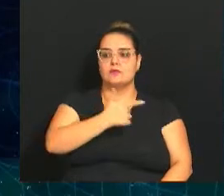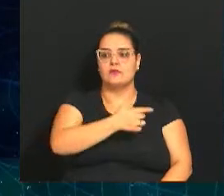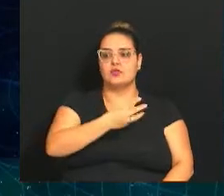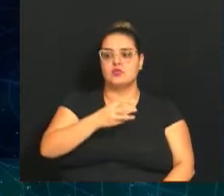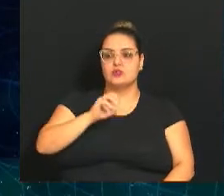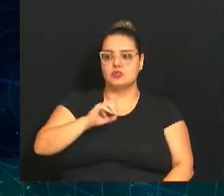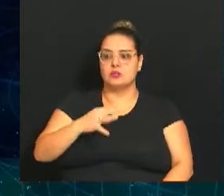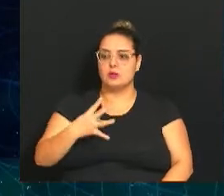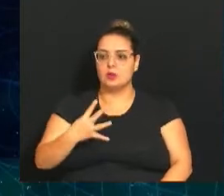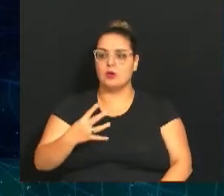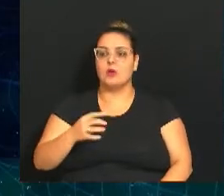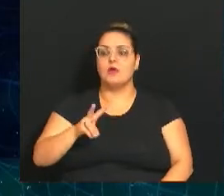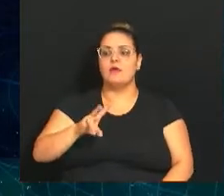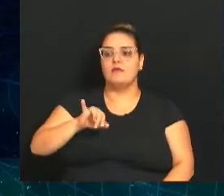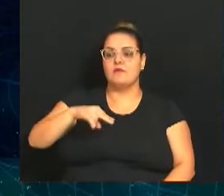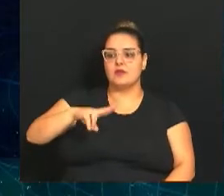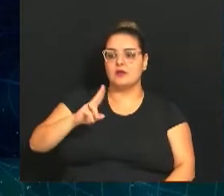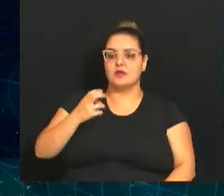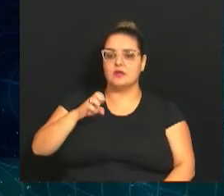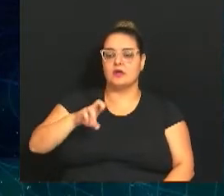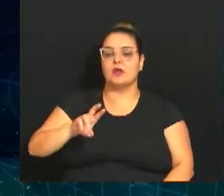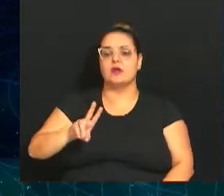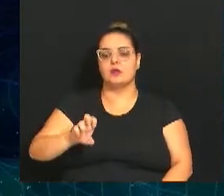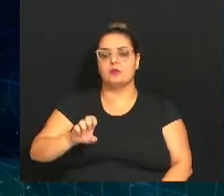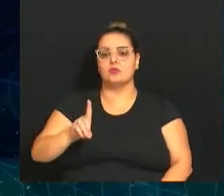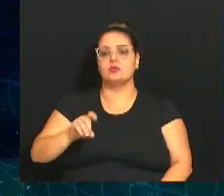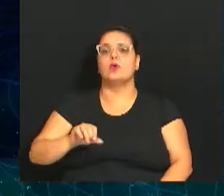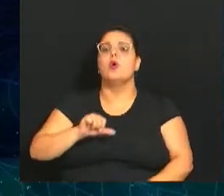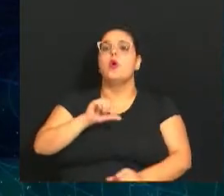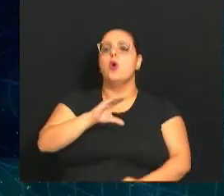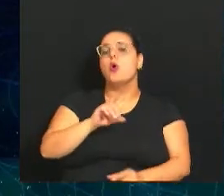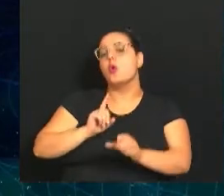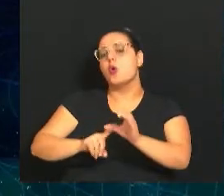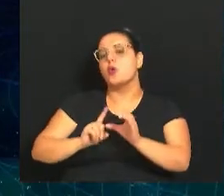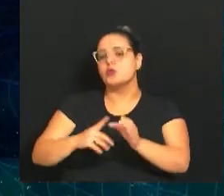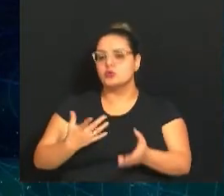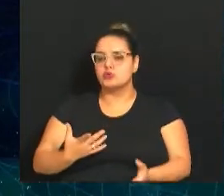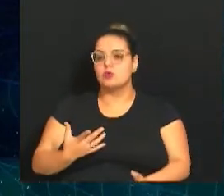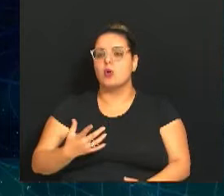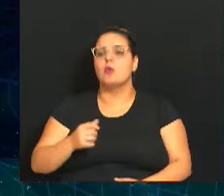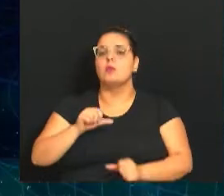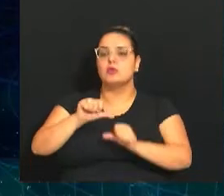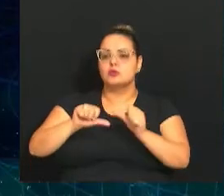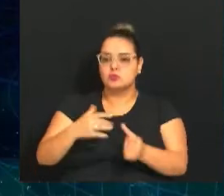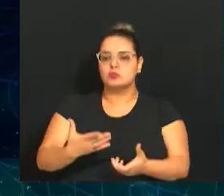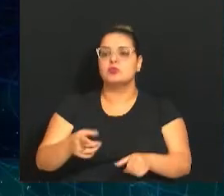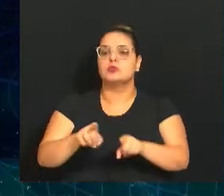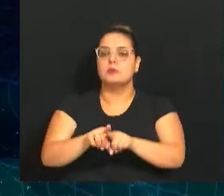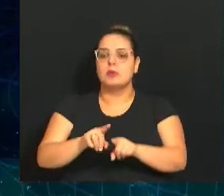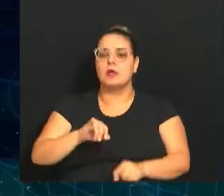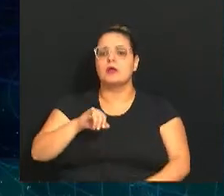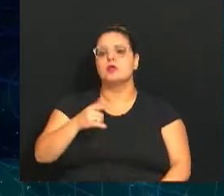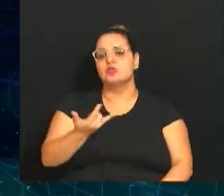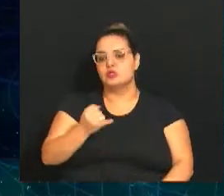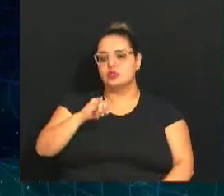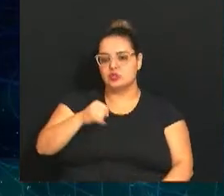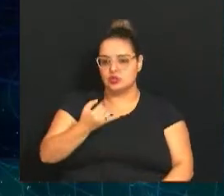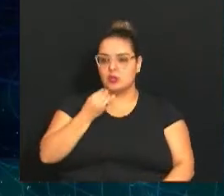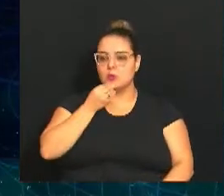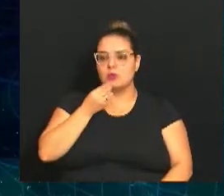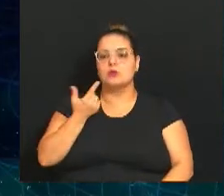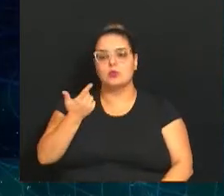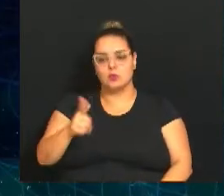Vinhedo, 13.228, Cosmópolis, 11.187, Jaguariúna mantém os mesmos números de